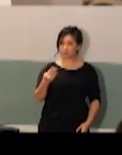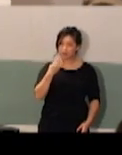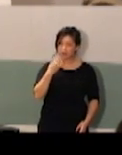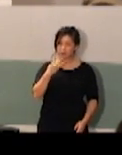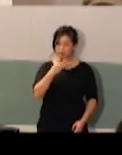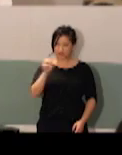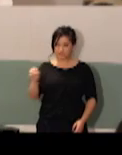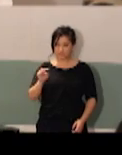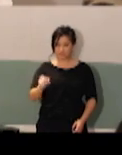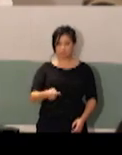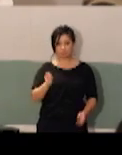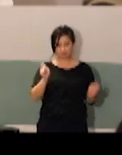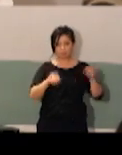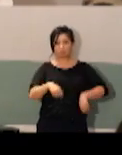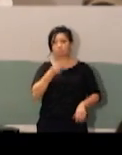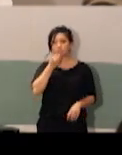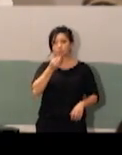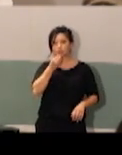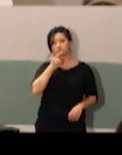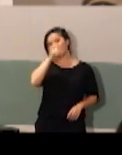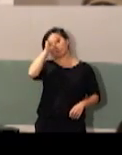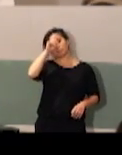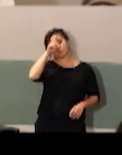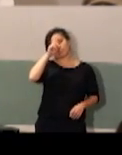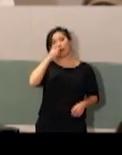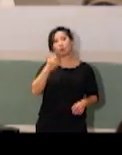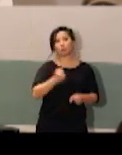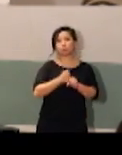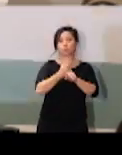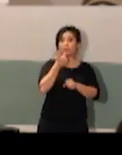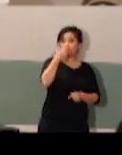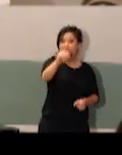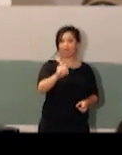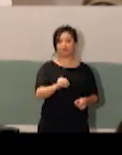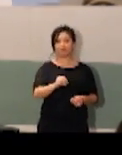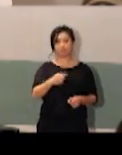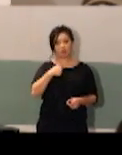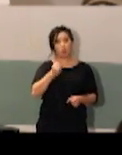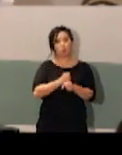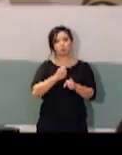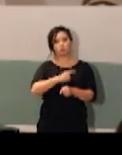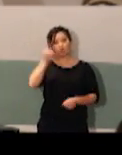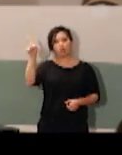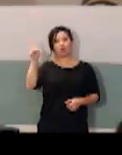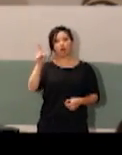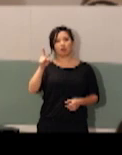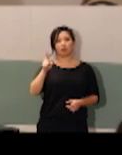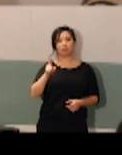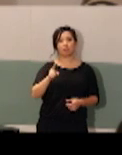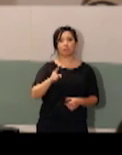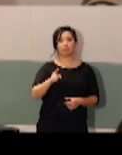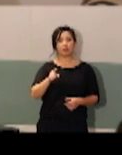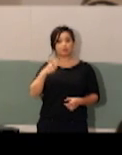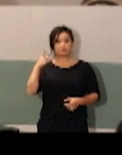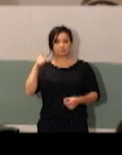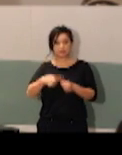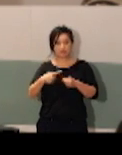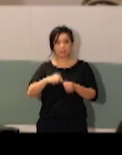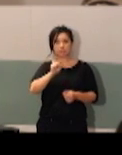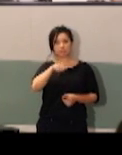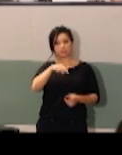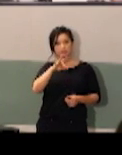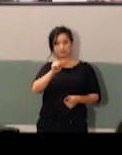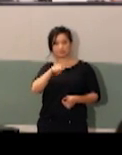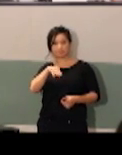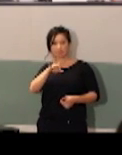construir 10 hospitais, igual o que eu fiz, sem ser médico, em Santa Maria. O seu governo não fez nenhum. Eu queria